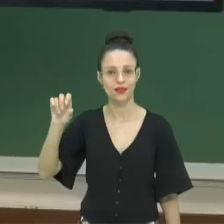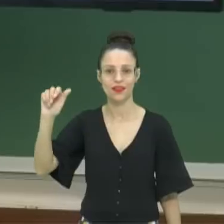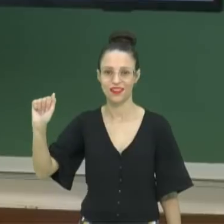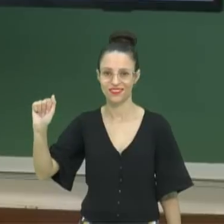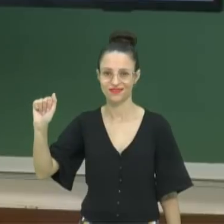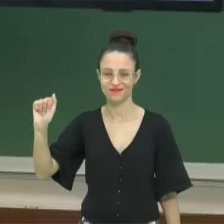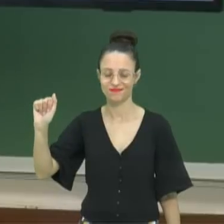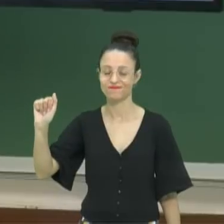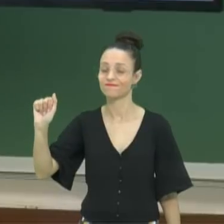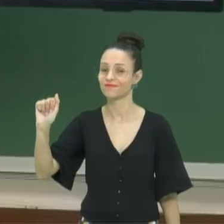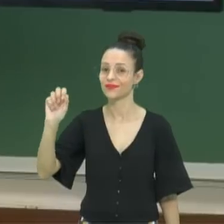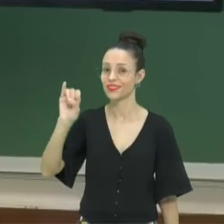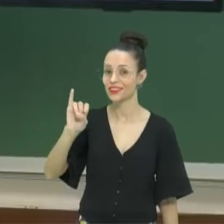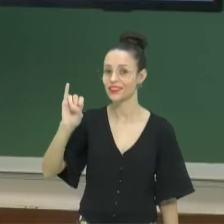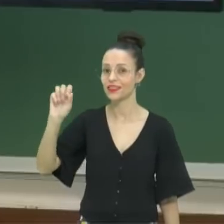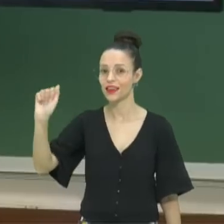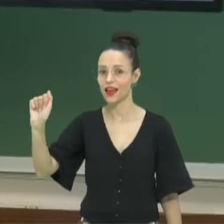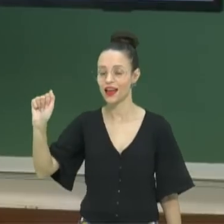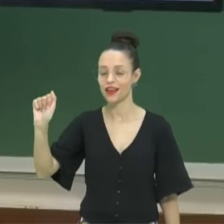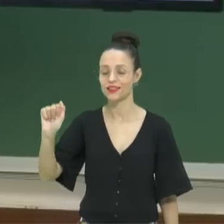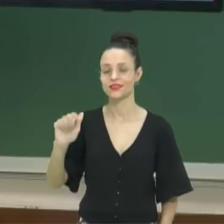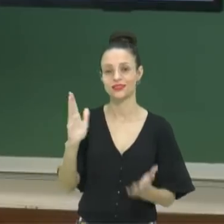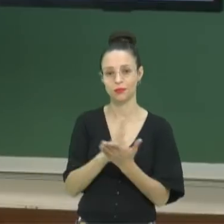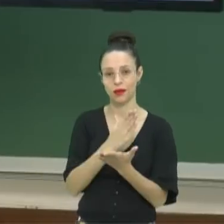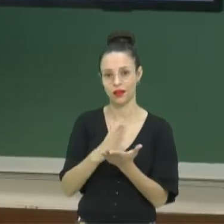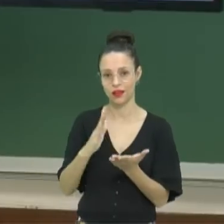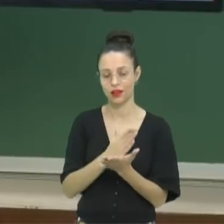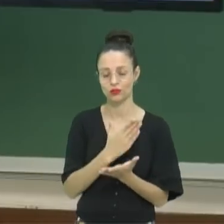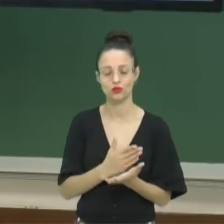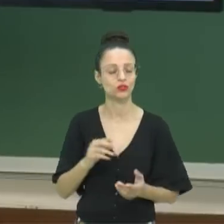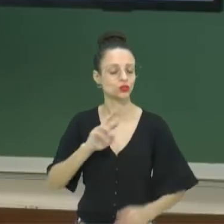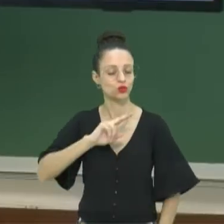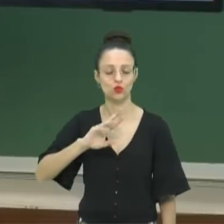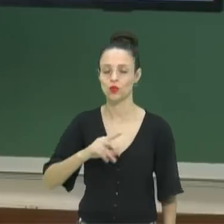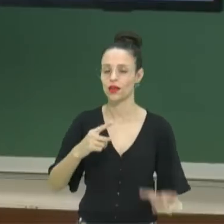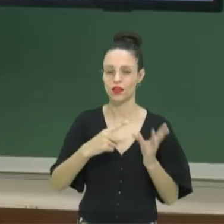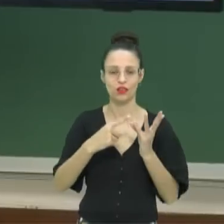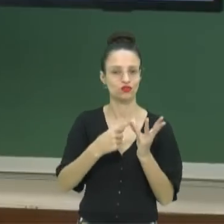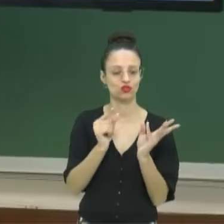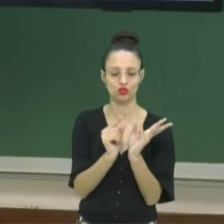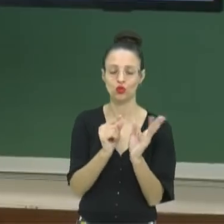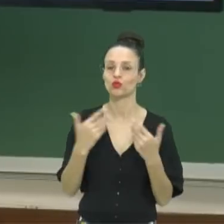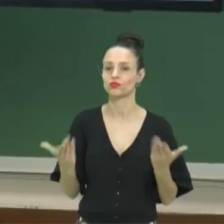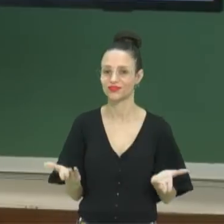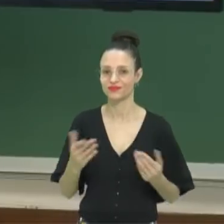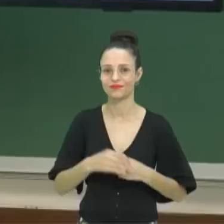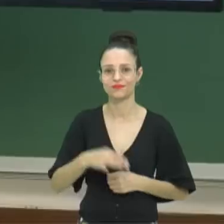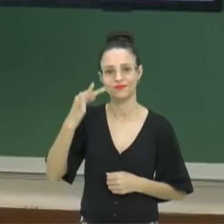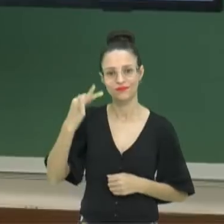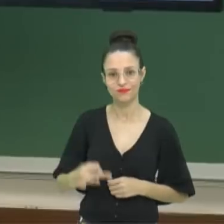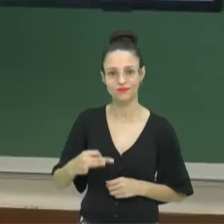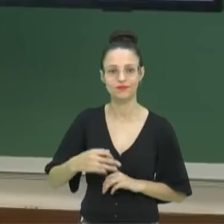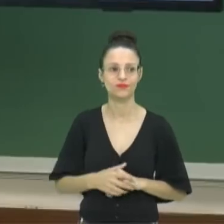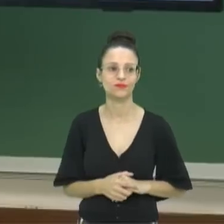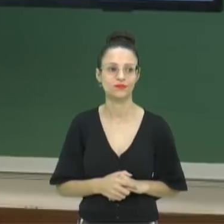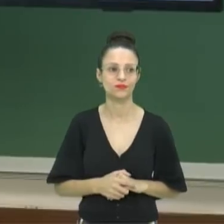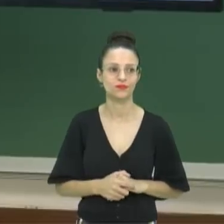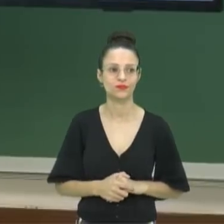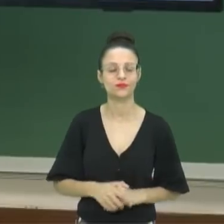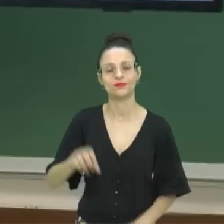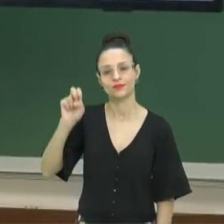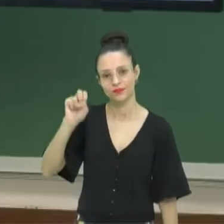economia. O mi fica, o i fica numa sílaba e o a fica no outro, portanto, não é ditongo. Qual é a letra correta?